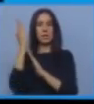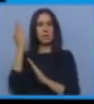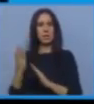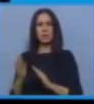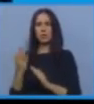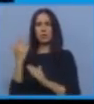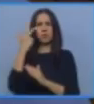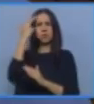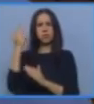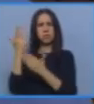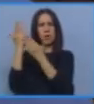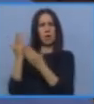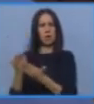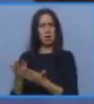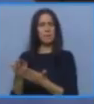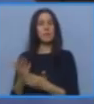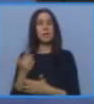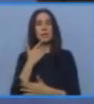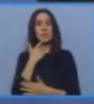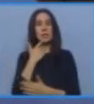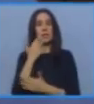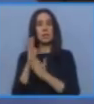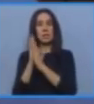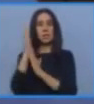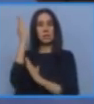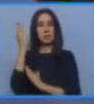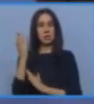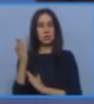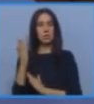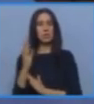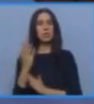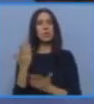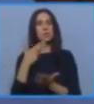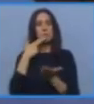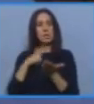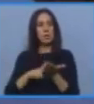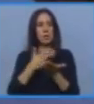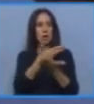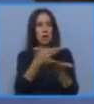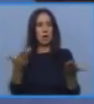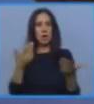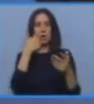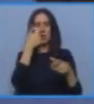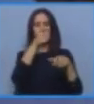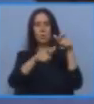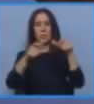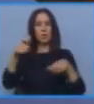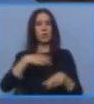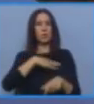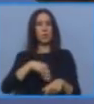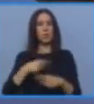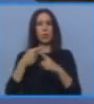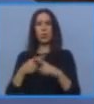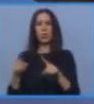transcendente, o que quer dizer que Deus é diferente de todas as realidades humanas e do mundo.